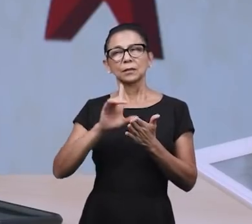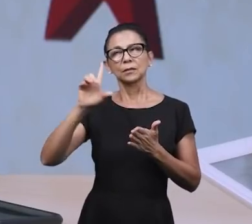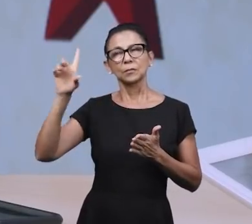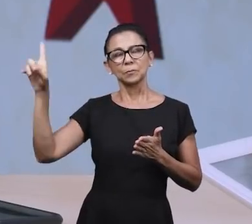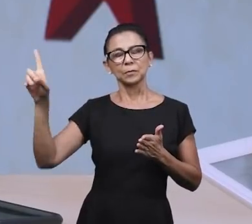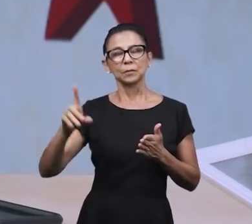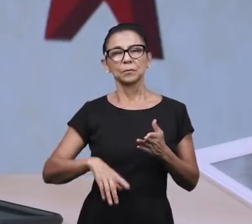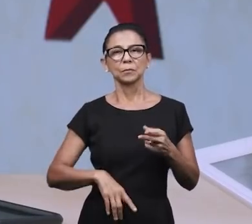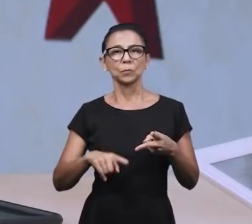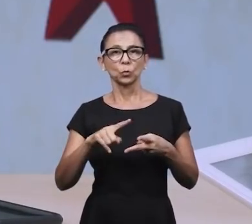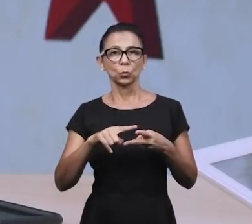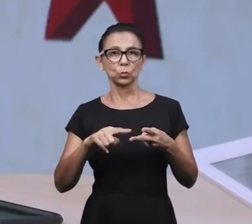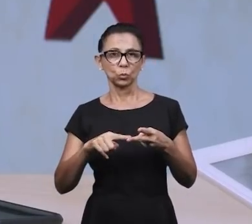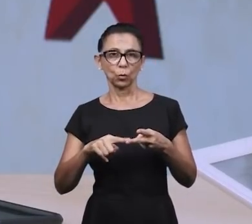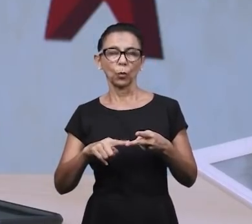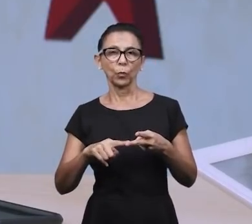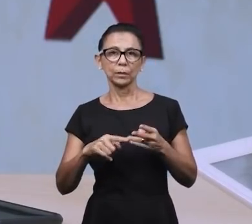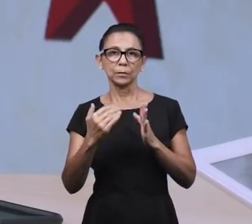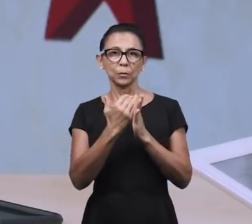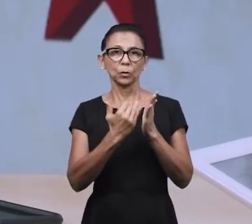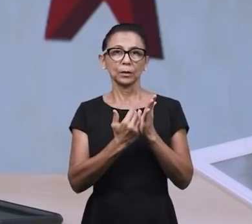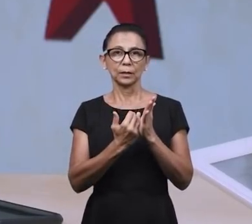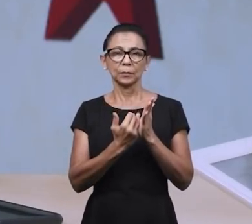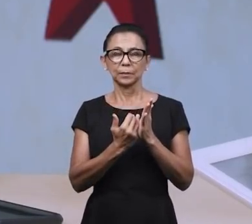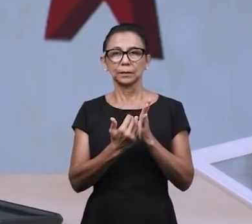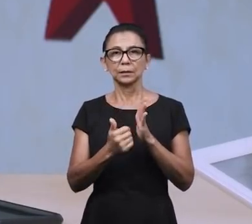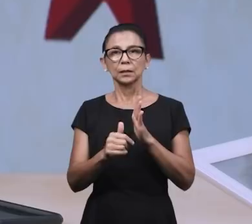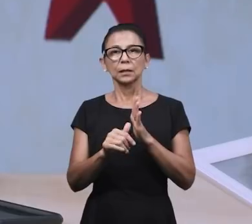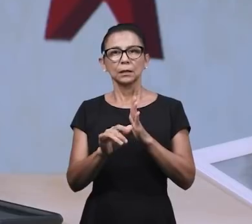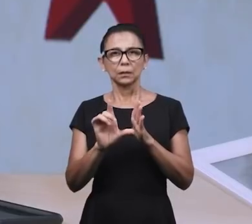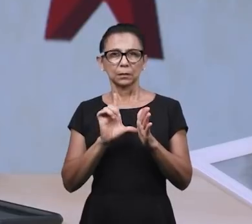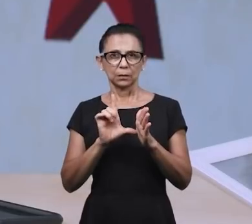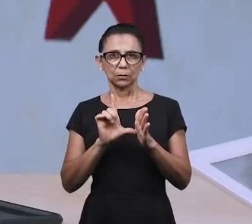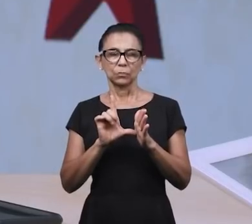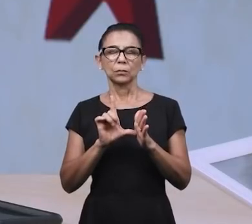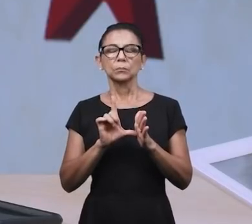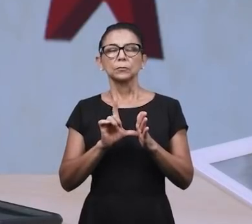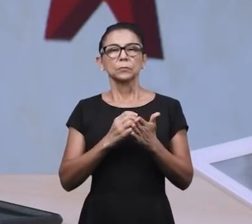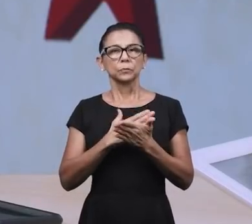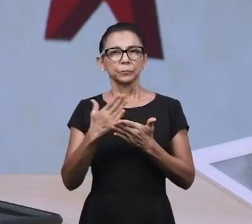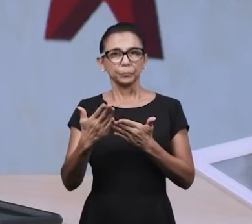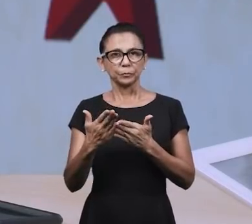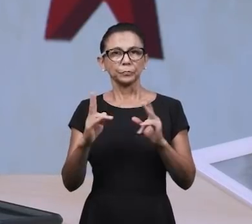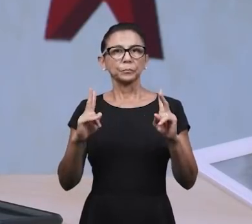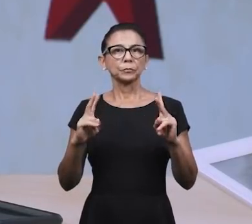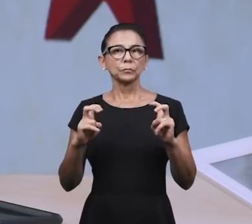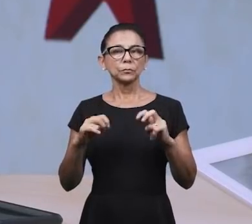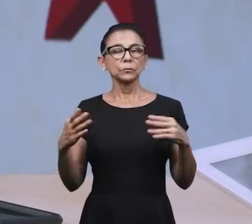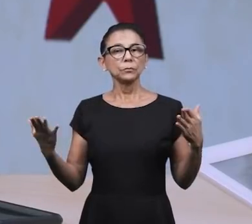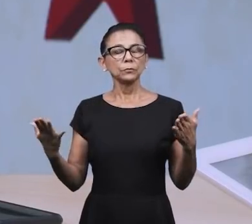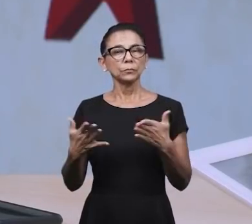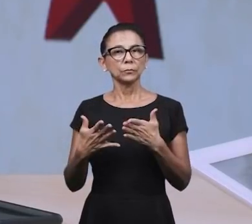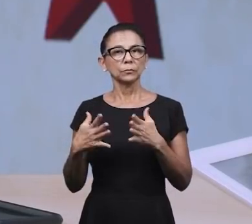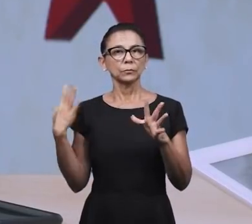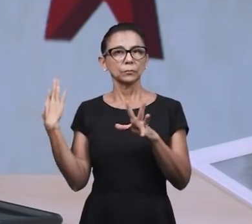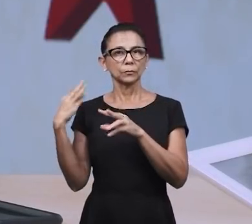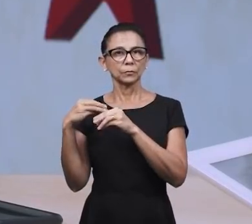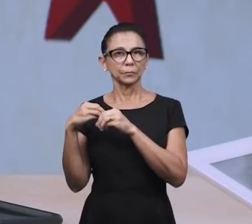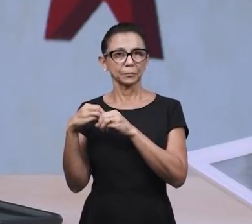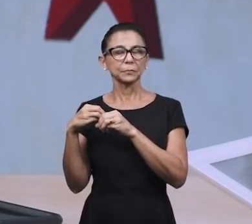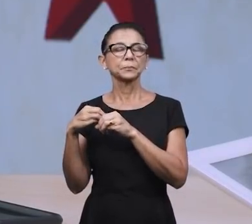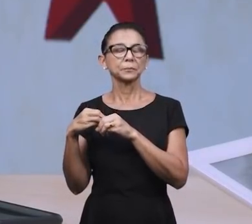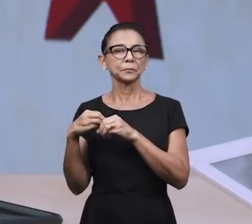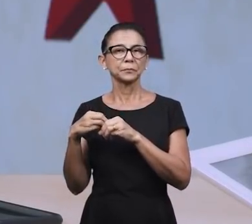as duas edições anteriores, nós introduzimos o assunto e levamos esse assunto e estamos agora